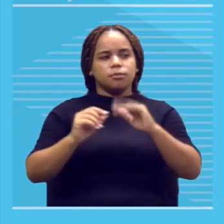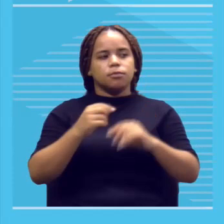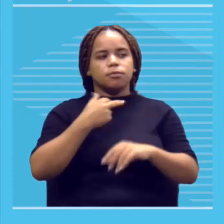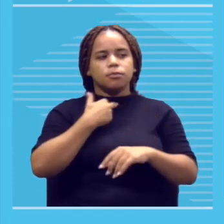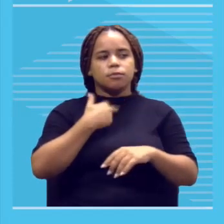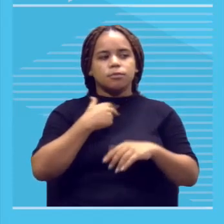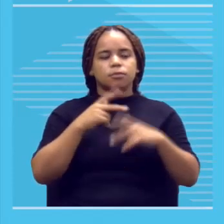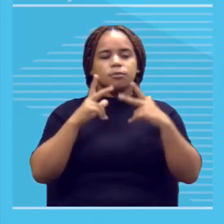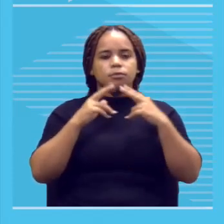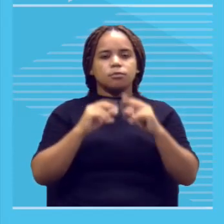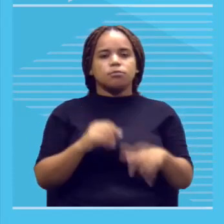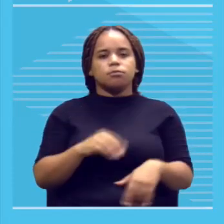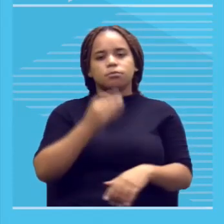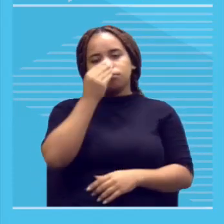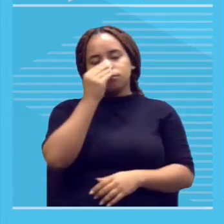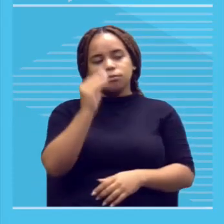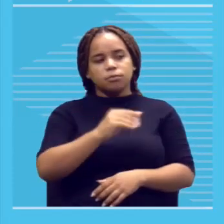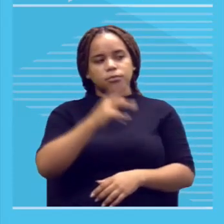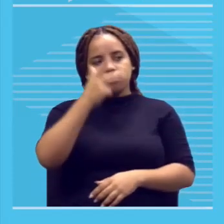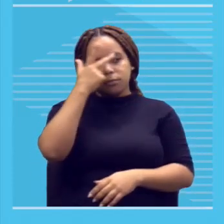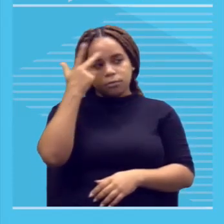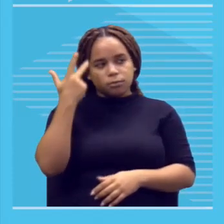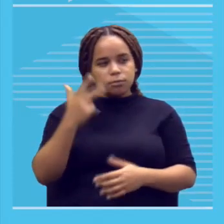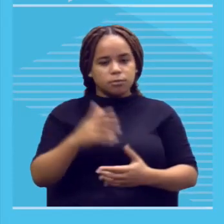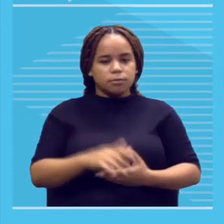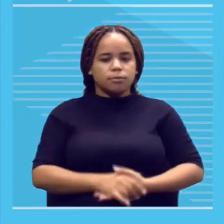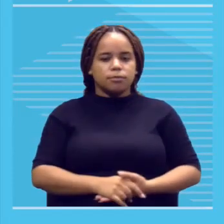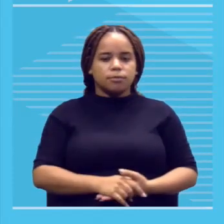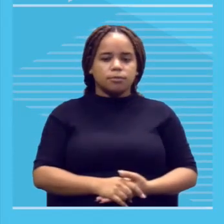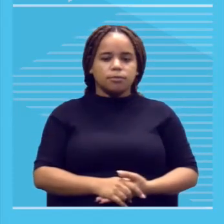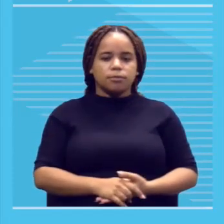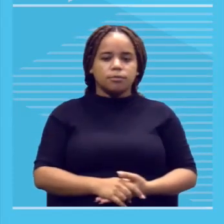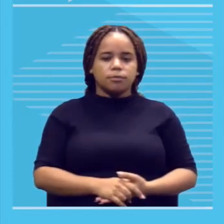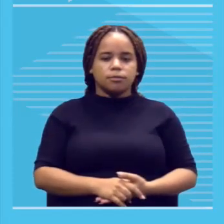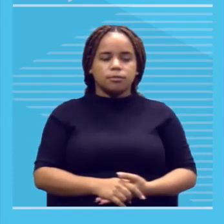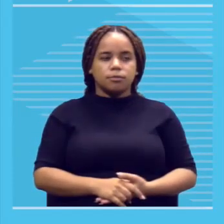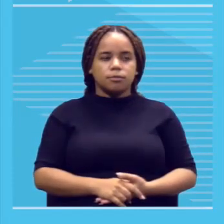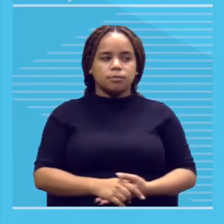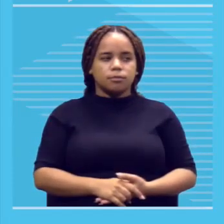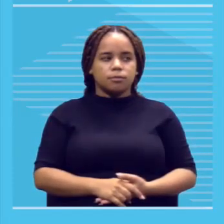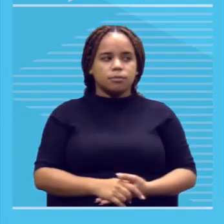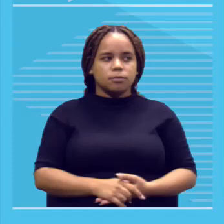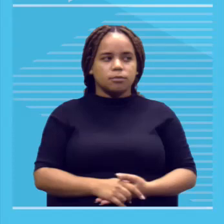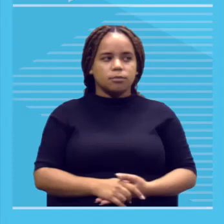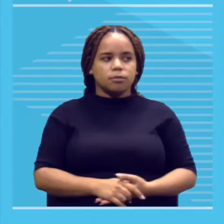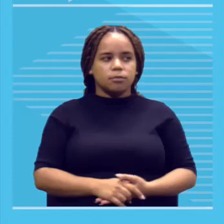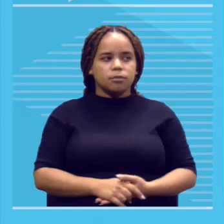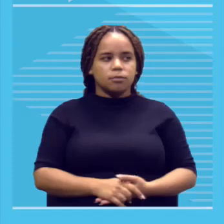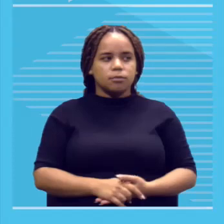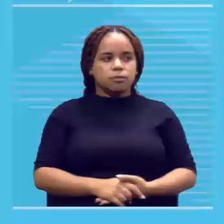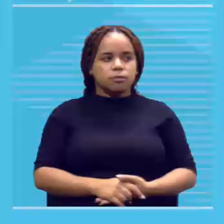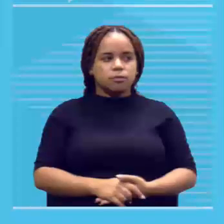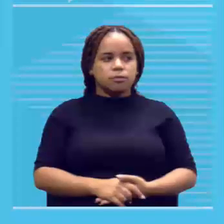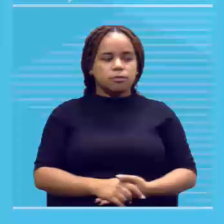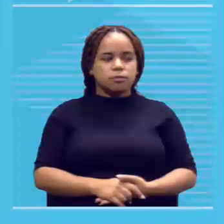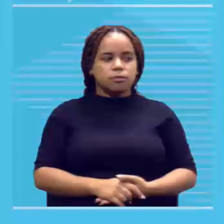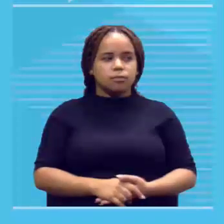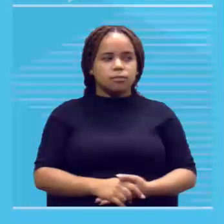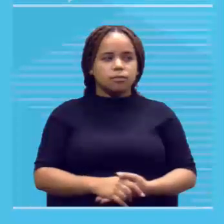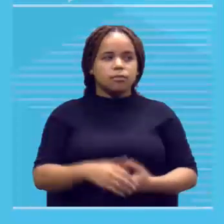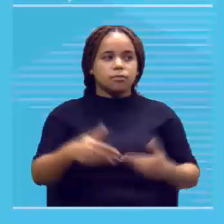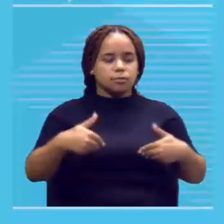indiferente com as pessoas aí você não pode ser diferente tá continuando olha só